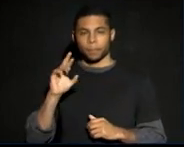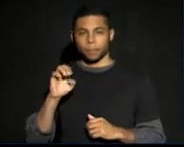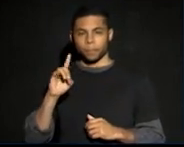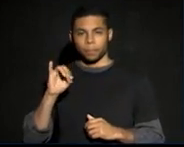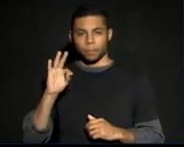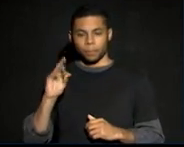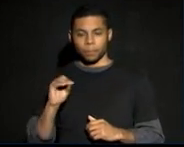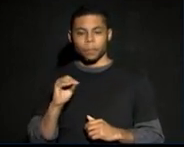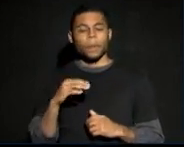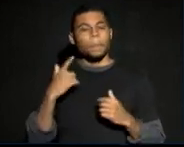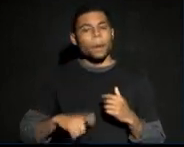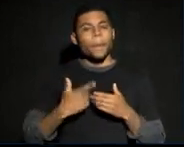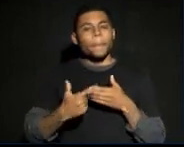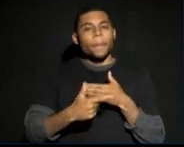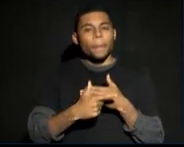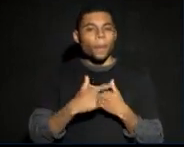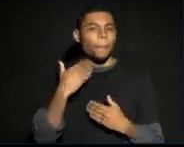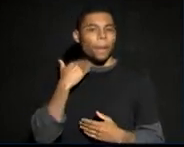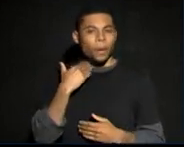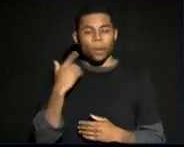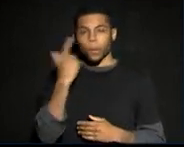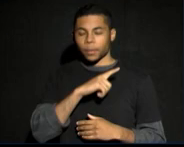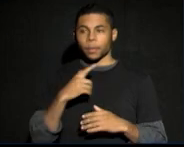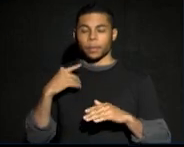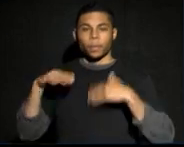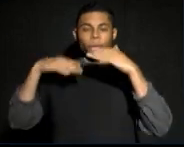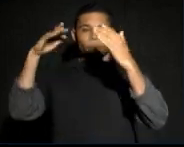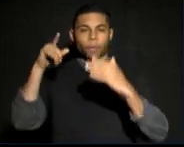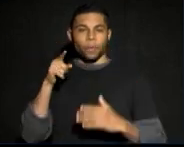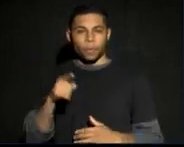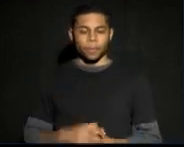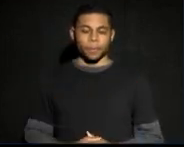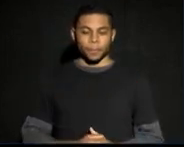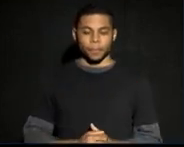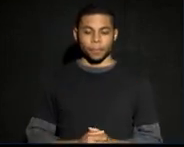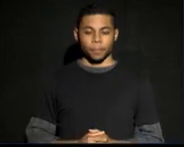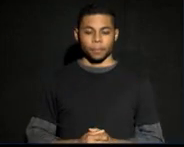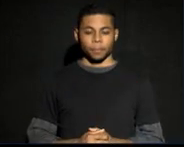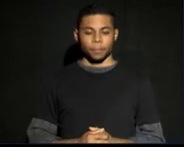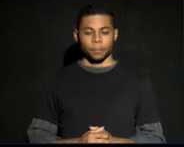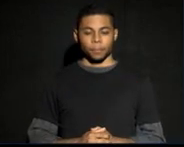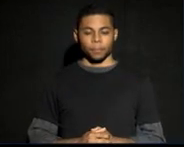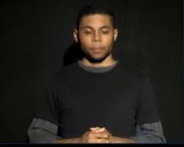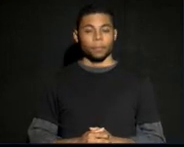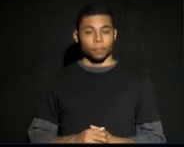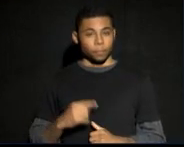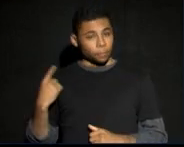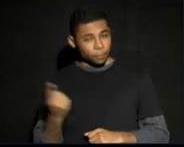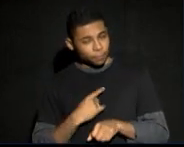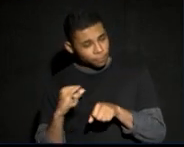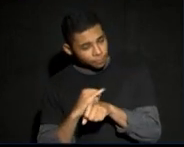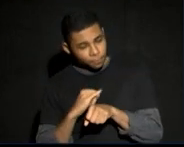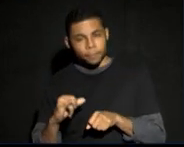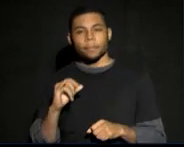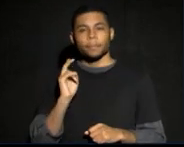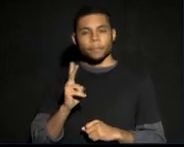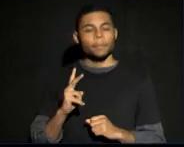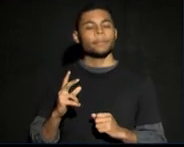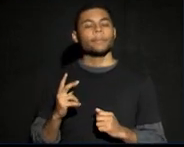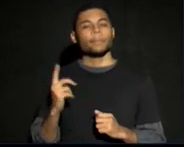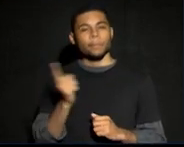qual que é o nome de o papel do banco para conseguir desenvolver segmento e a nossa estratégia de